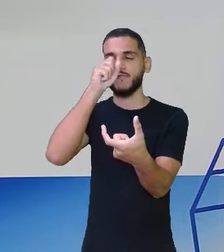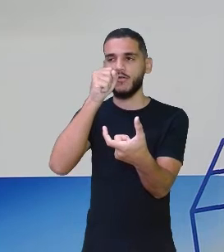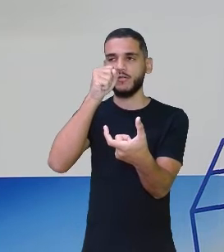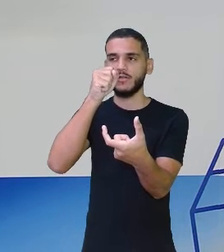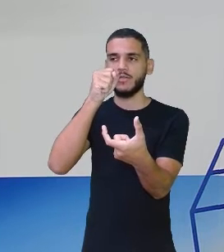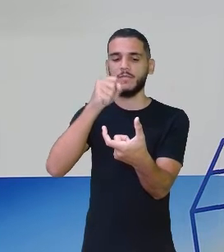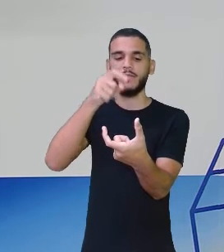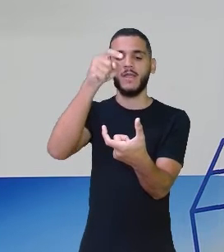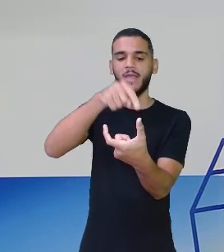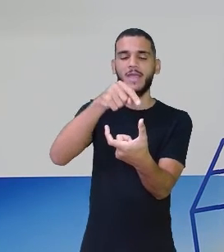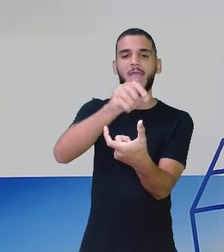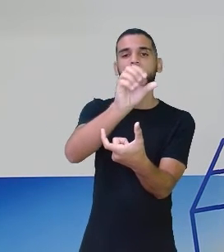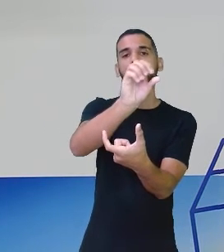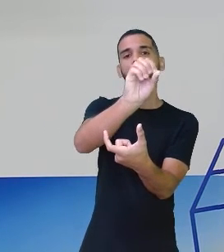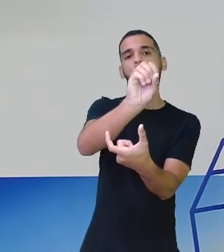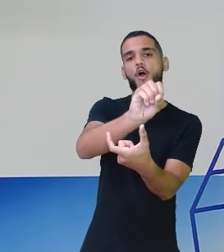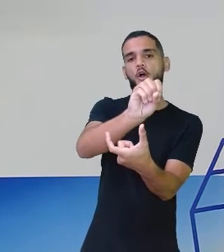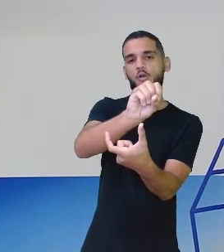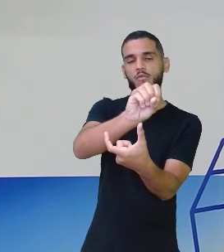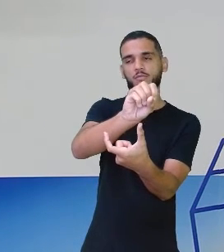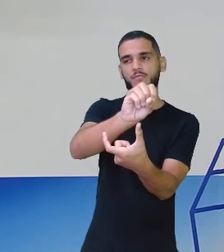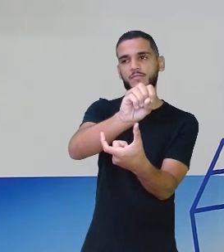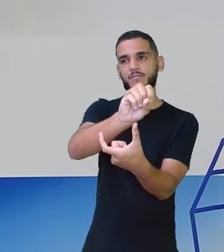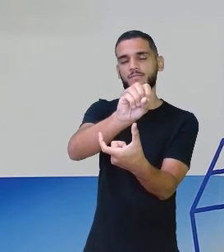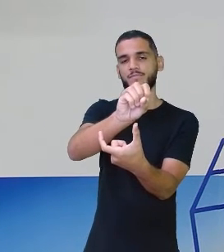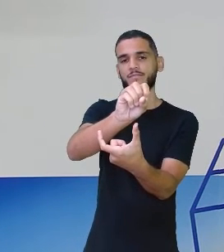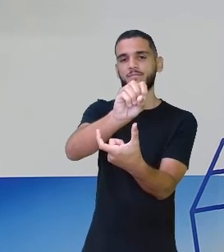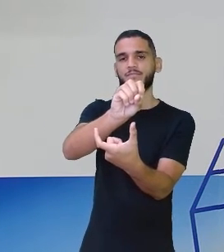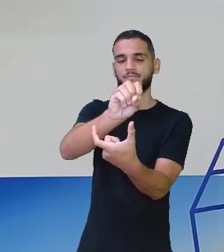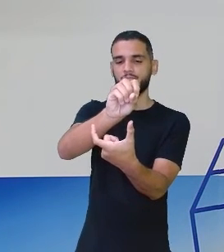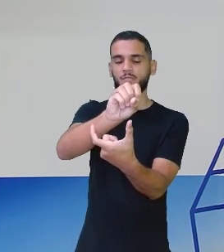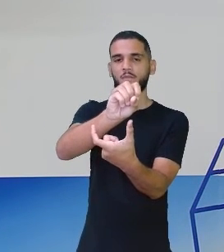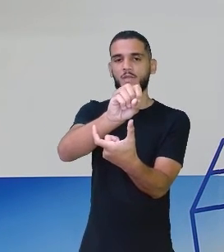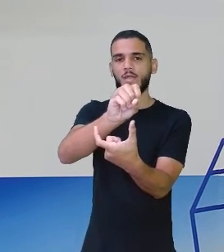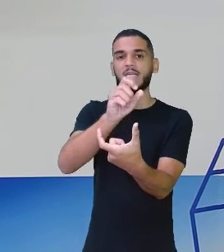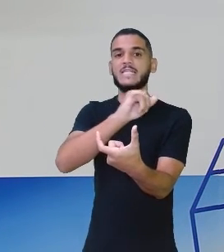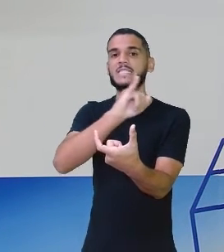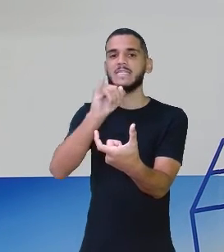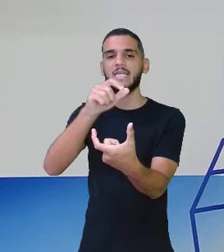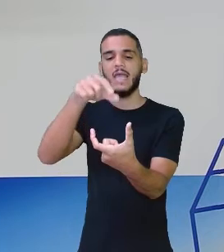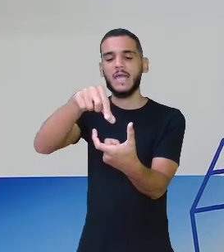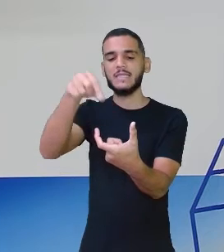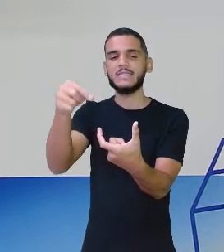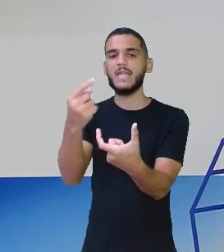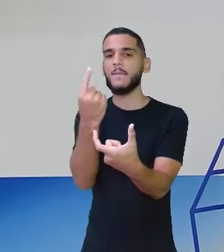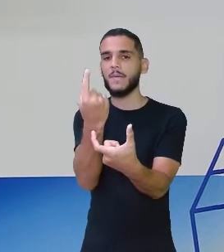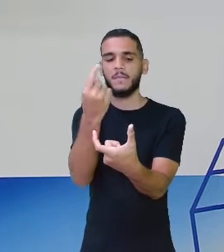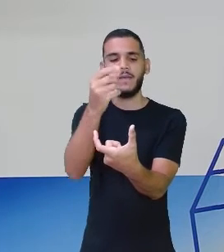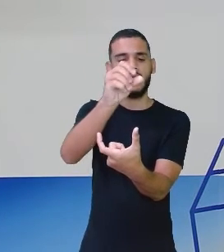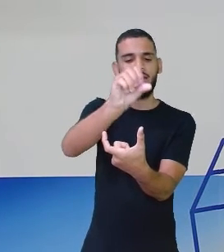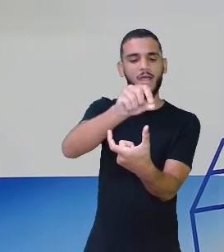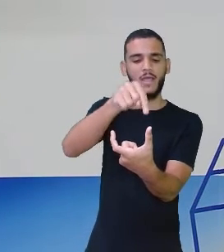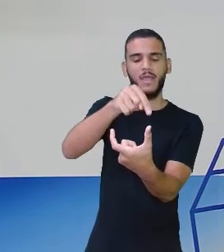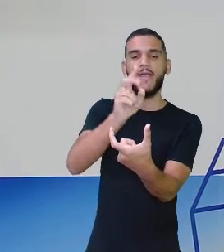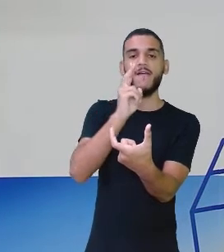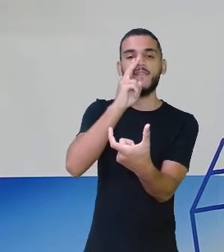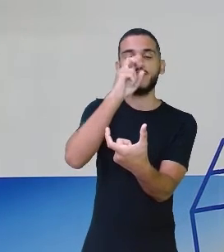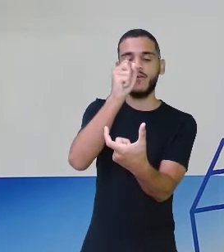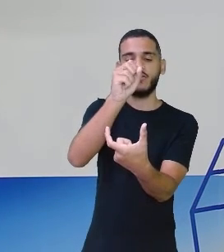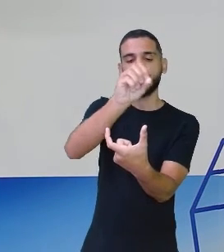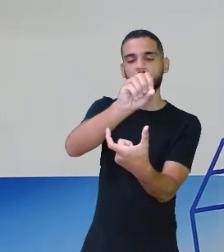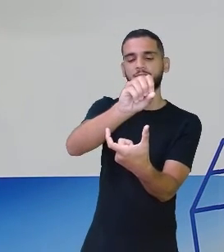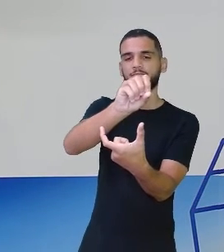de oxítona. Se é na primeira sílaba, se a primeira sílaba é a mais forte. Do final